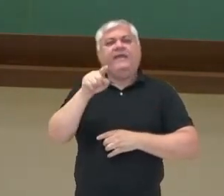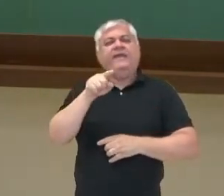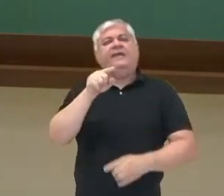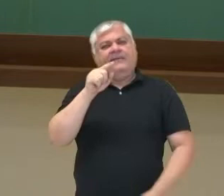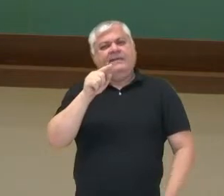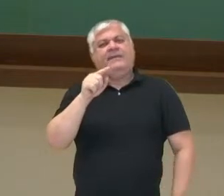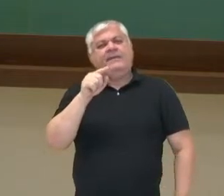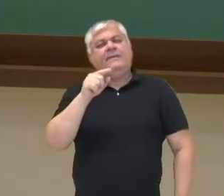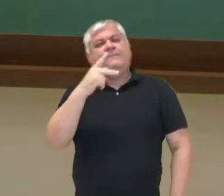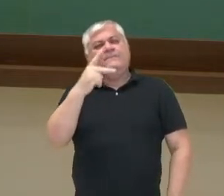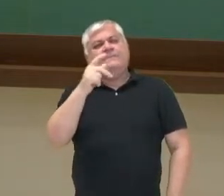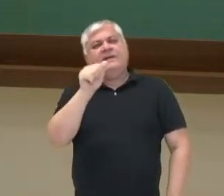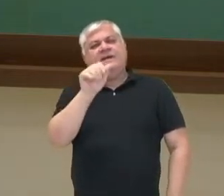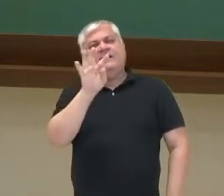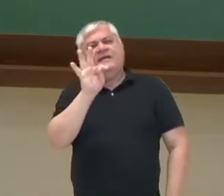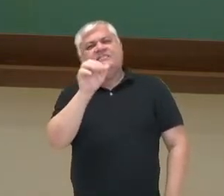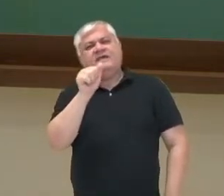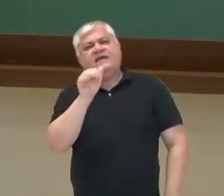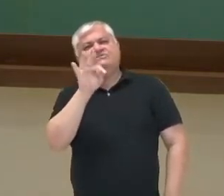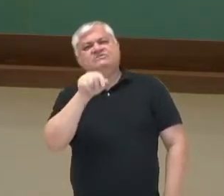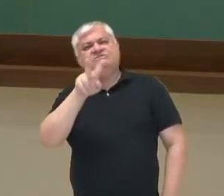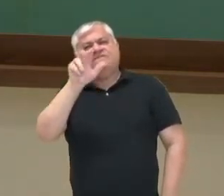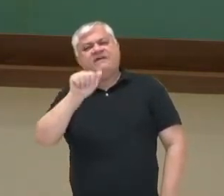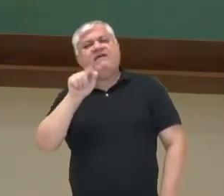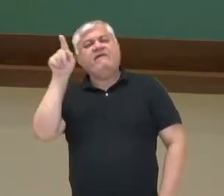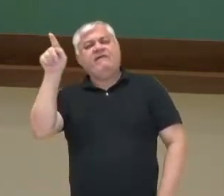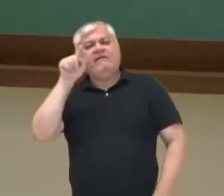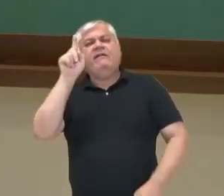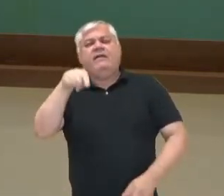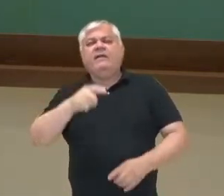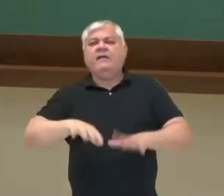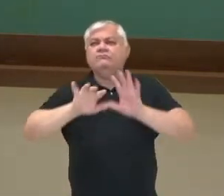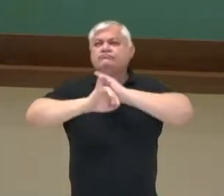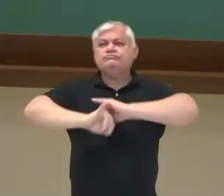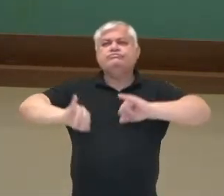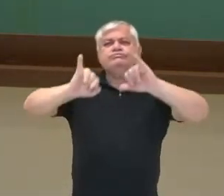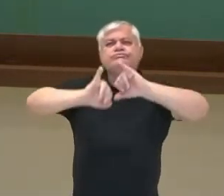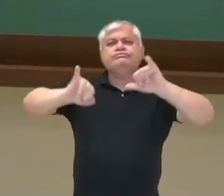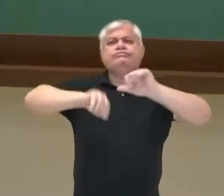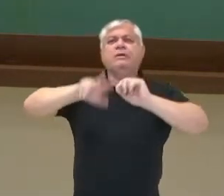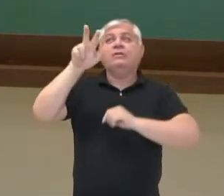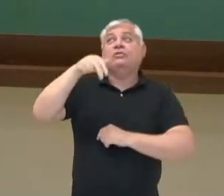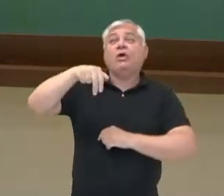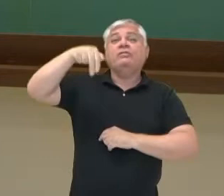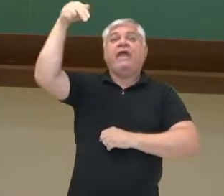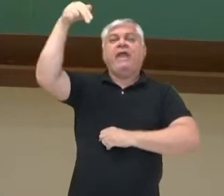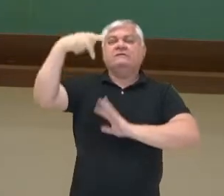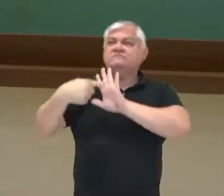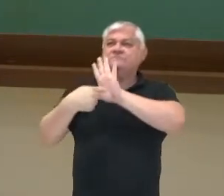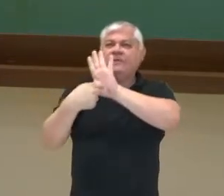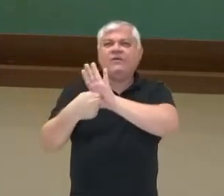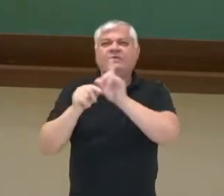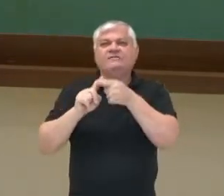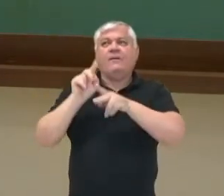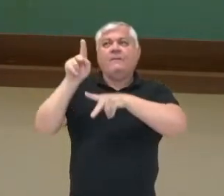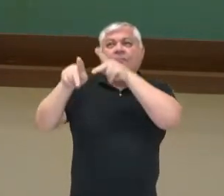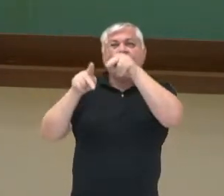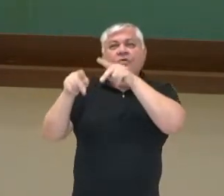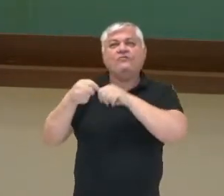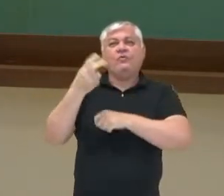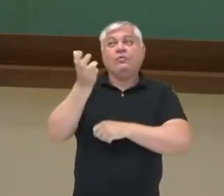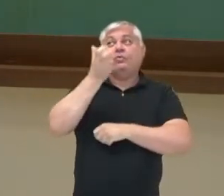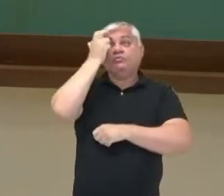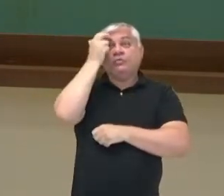muito grande, né? Então ele traz ali a divulgação da sua região, do seu povo, da cultura,